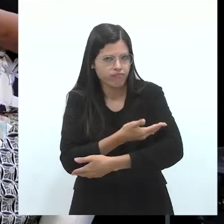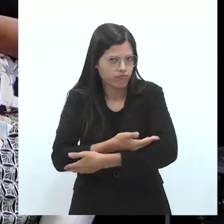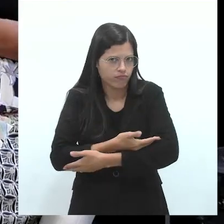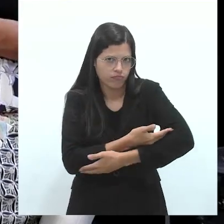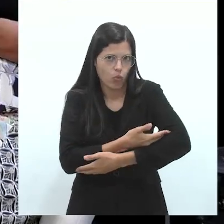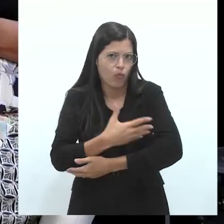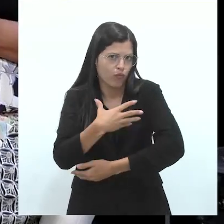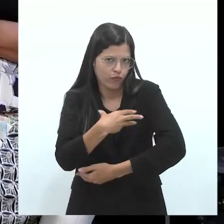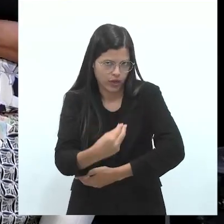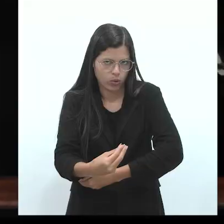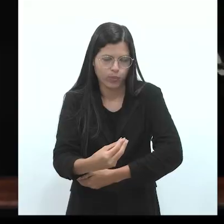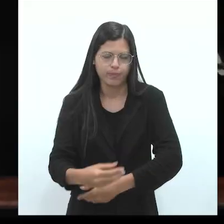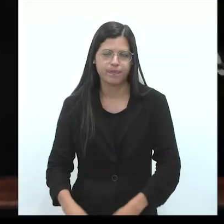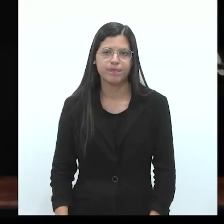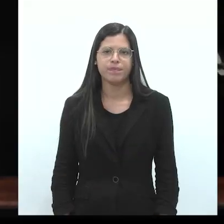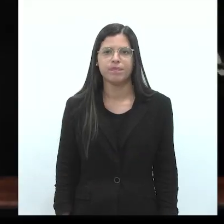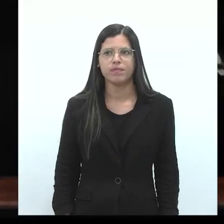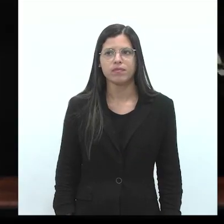também dos filhos.